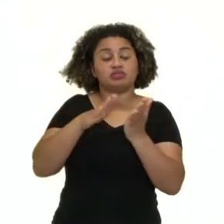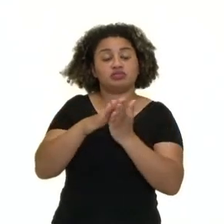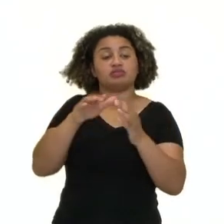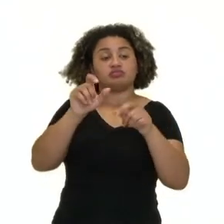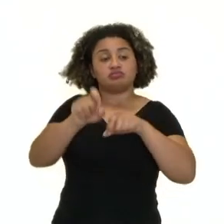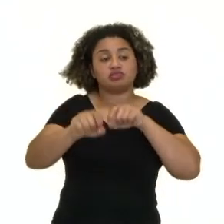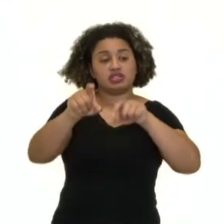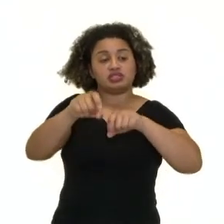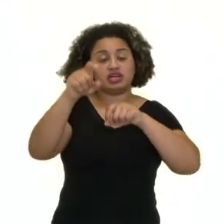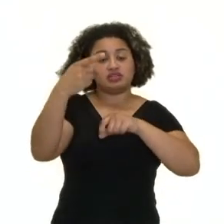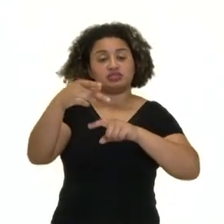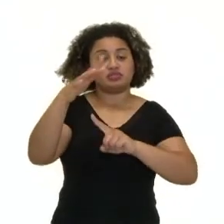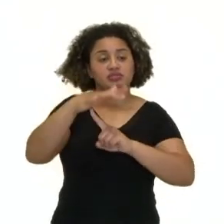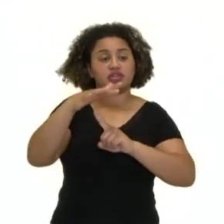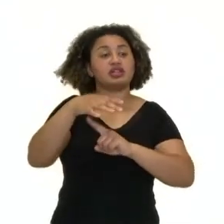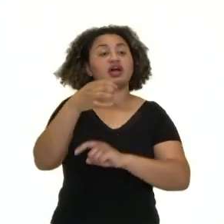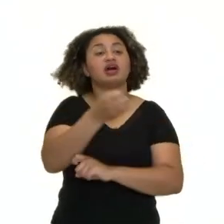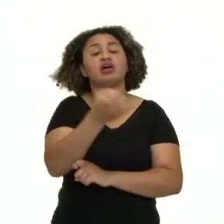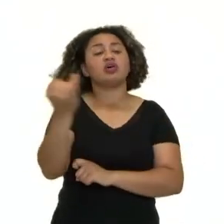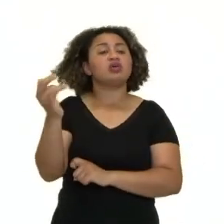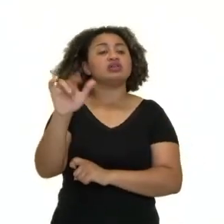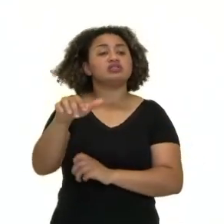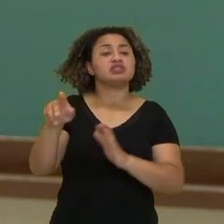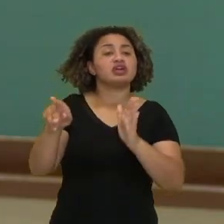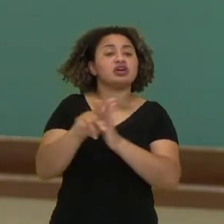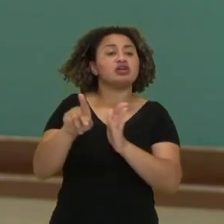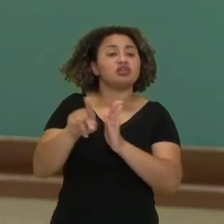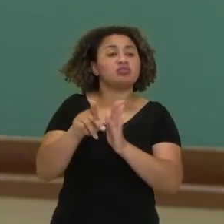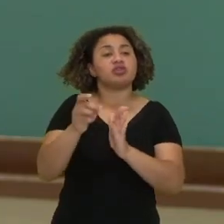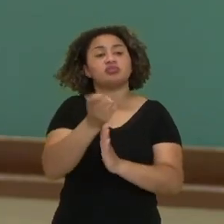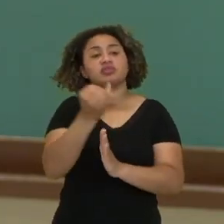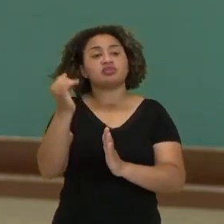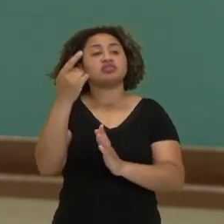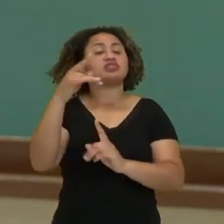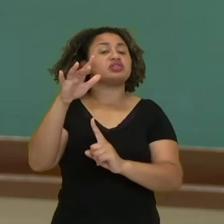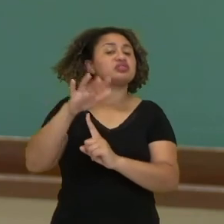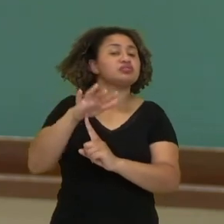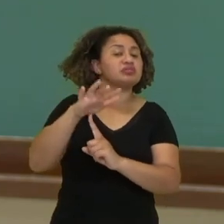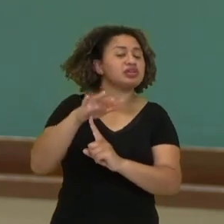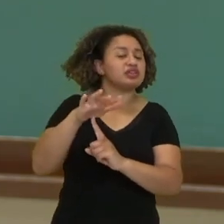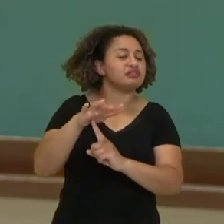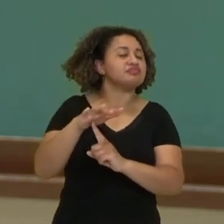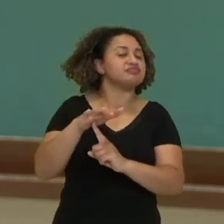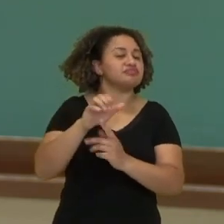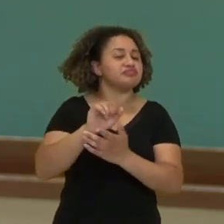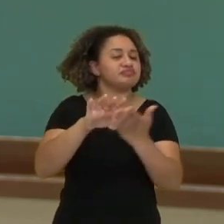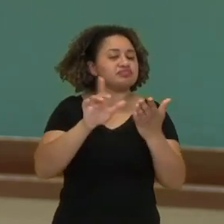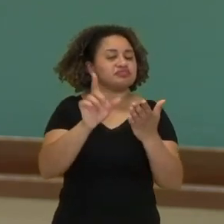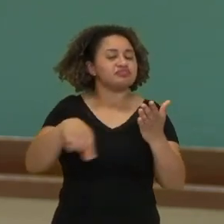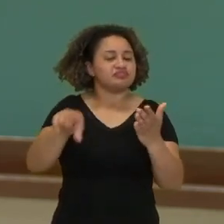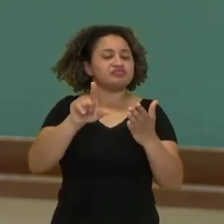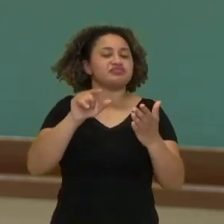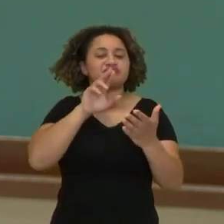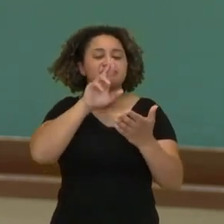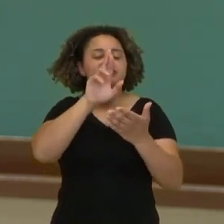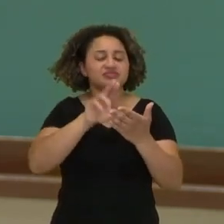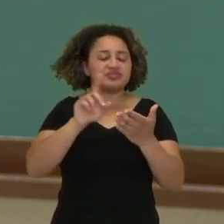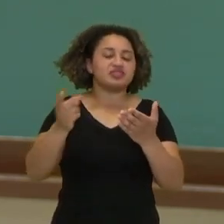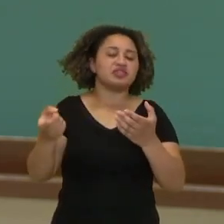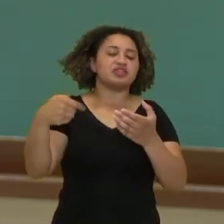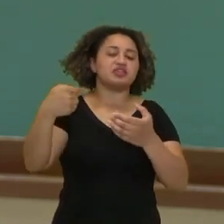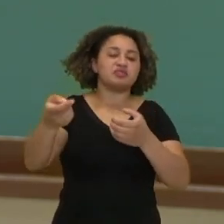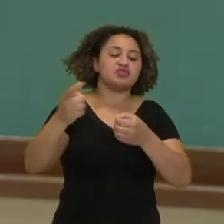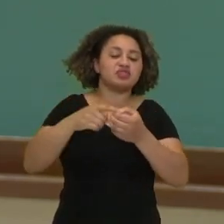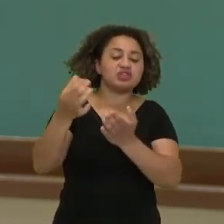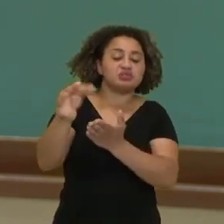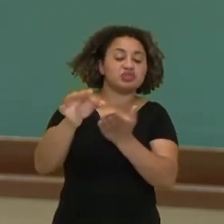estado. Quantas toneladas corresponde à produção do Paraná? Então, vou deixar esse exercício para vocês fazerem e, na sequência, eu